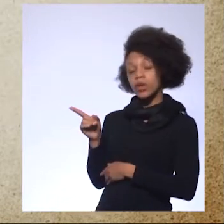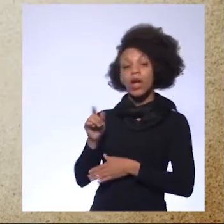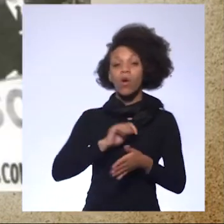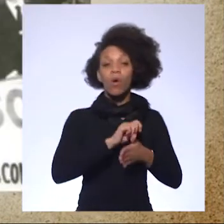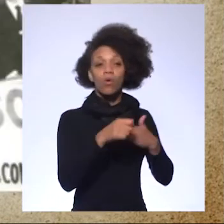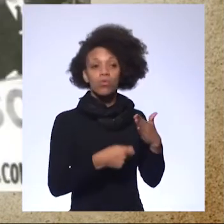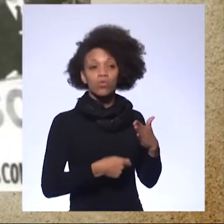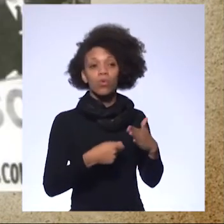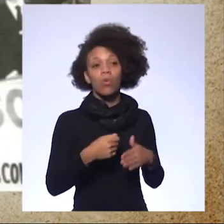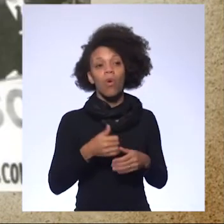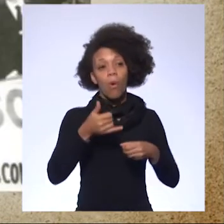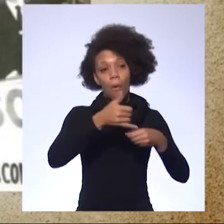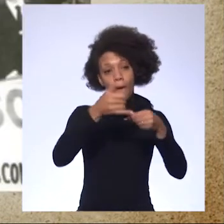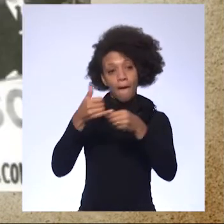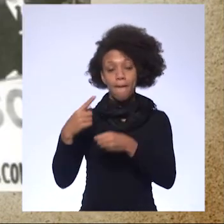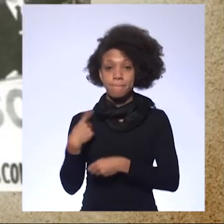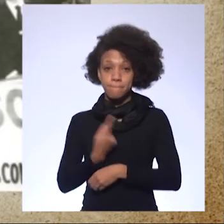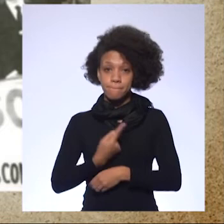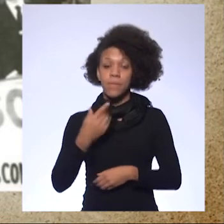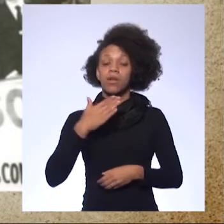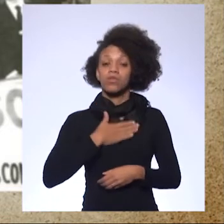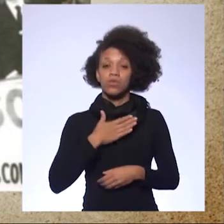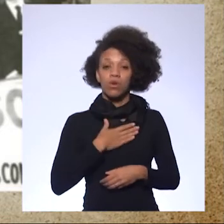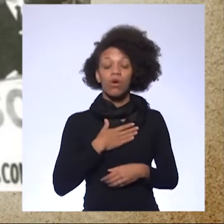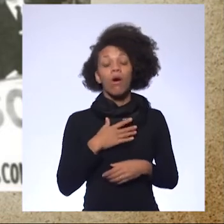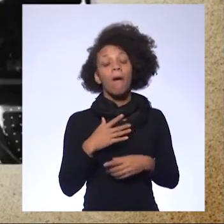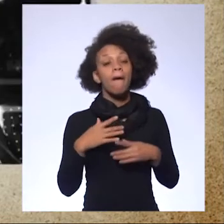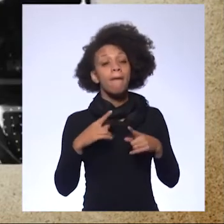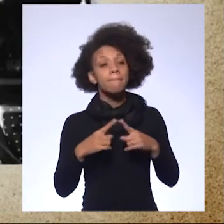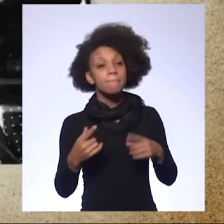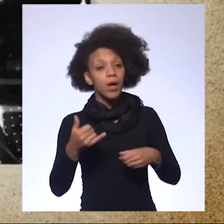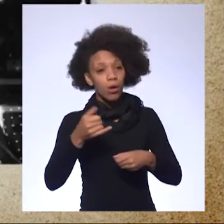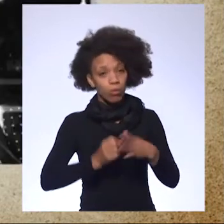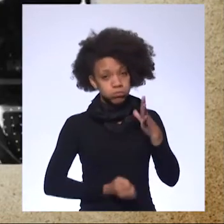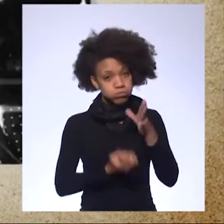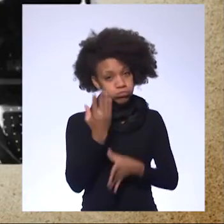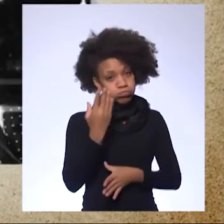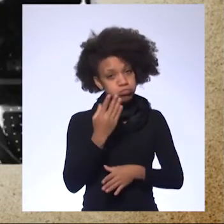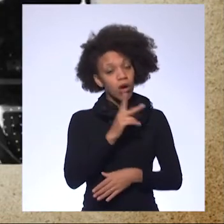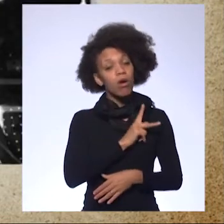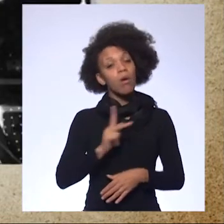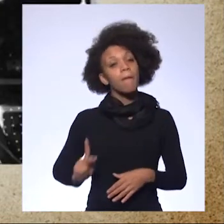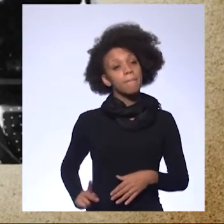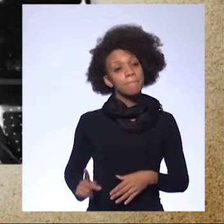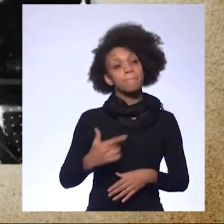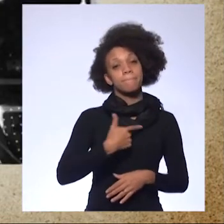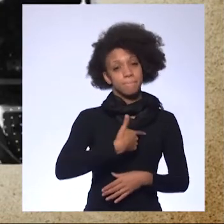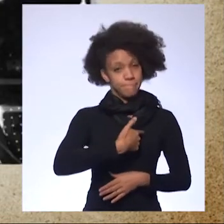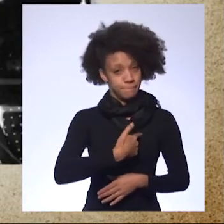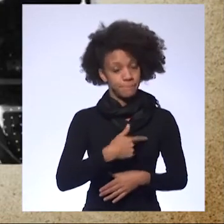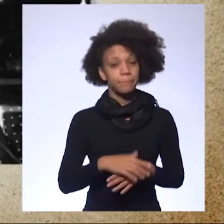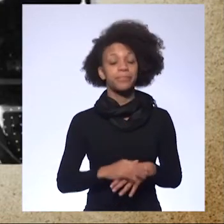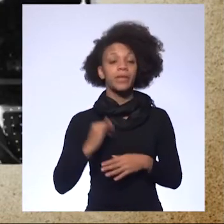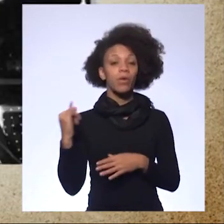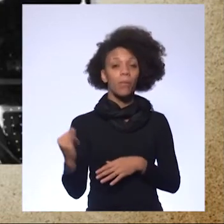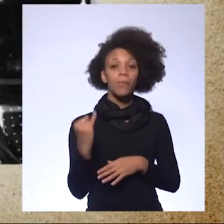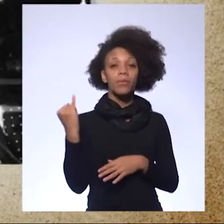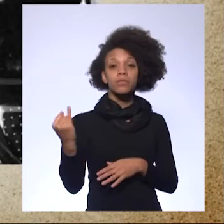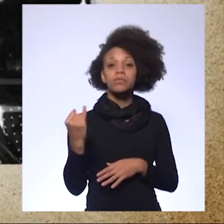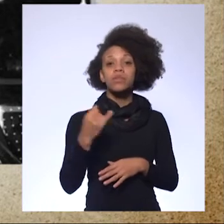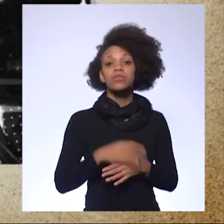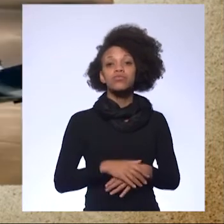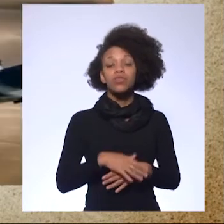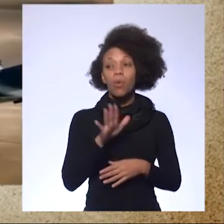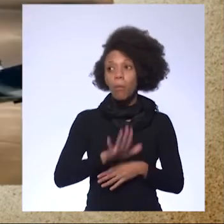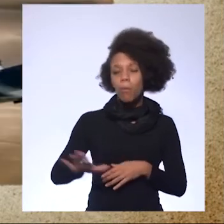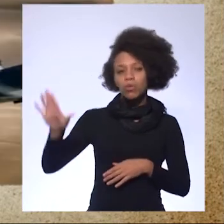campanha O Petróleo é Nosso e na criação da Petrobras por Getúlio Vargas. petróleo tornou-se tão importante no cenário mundial